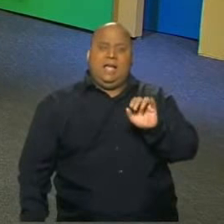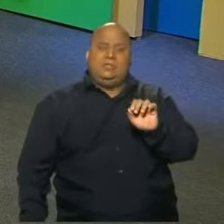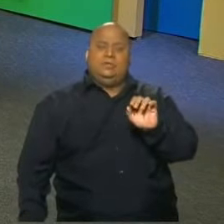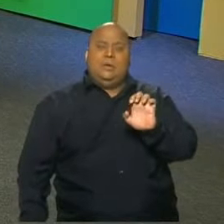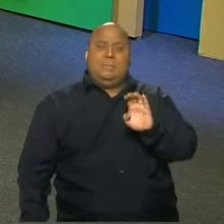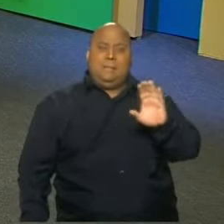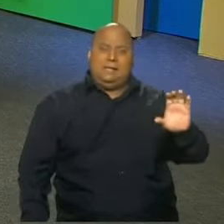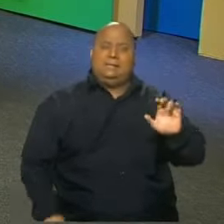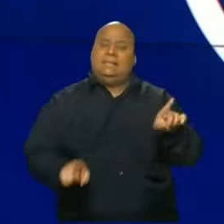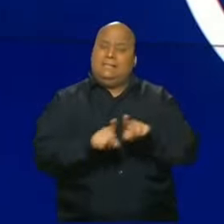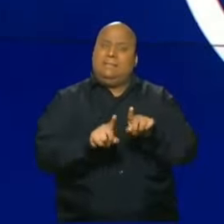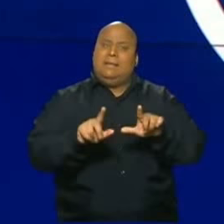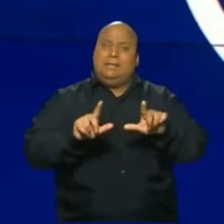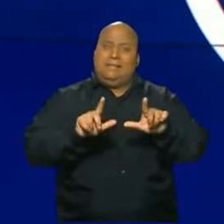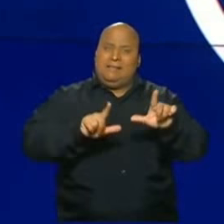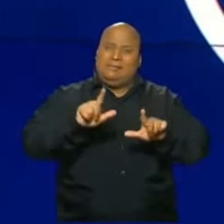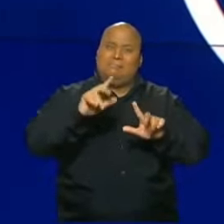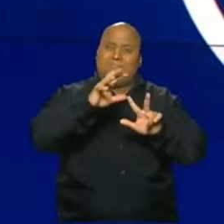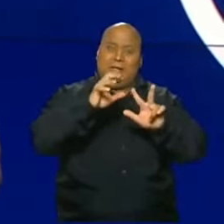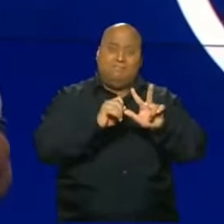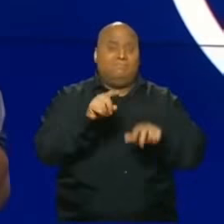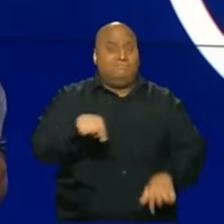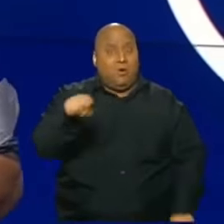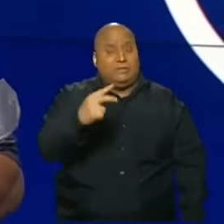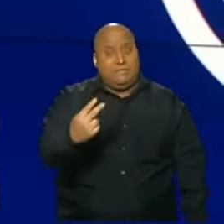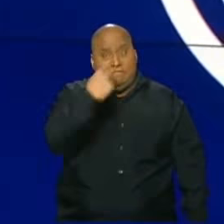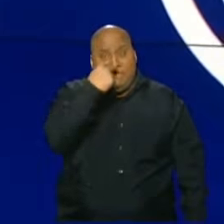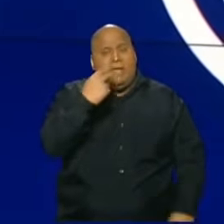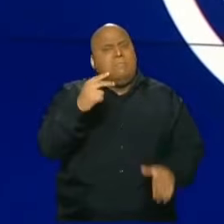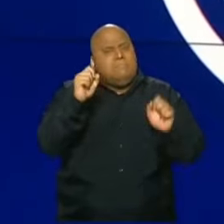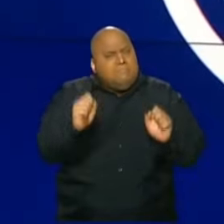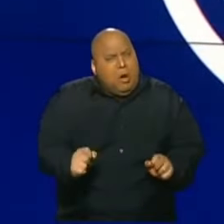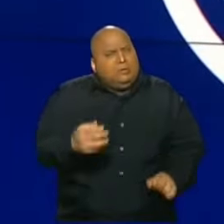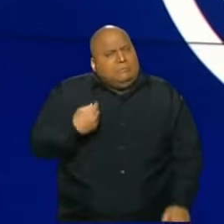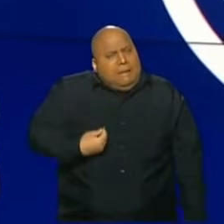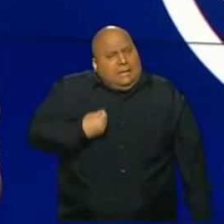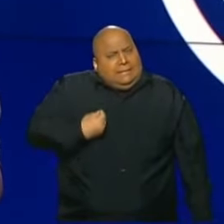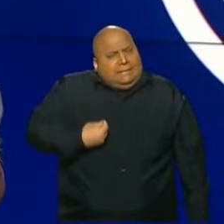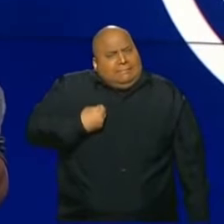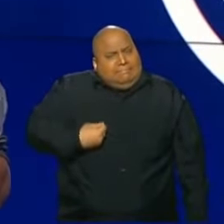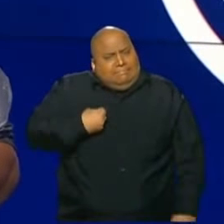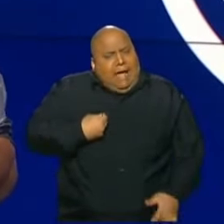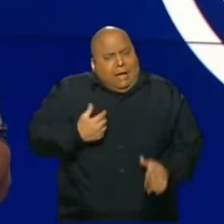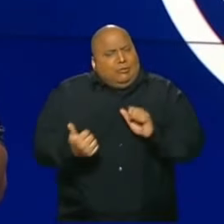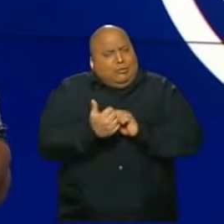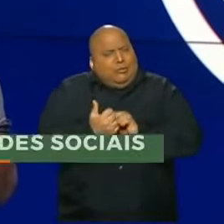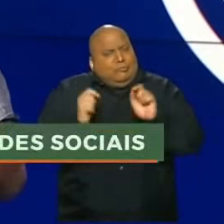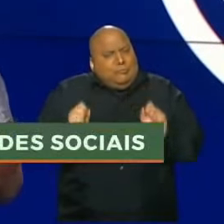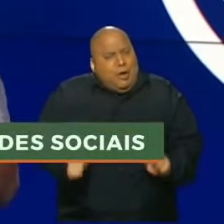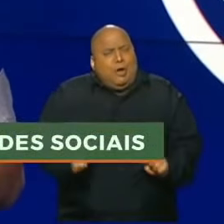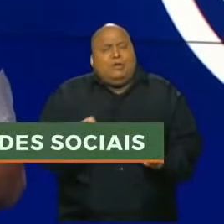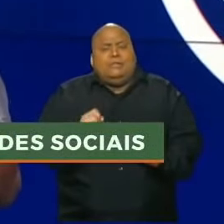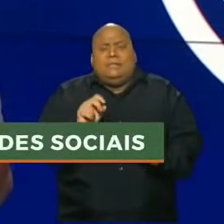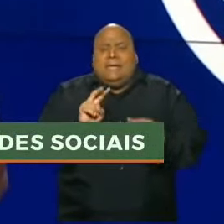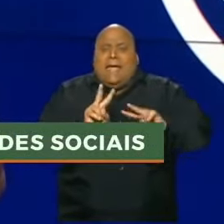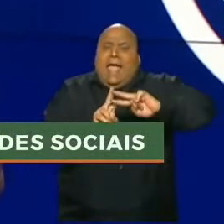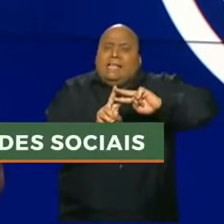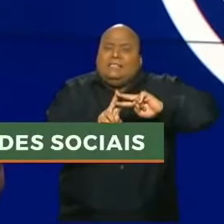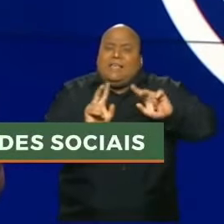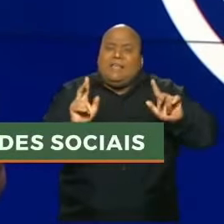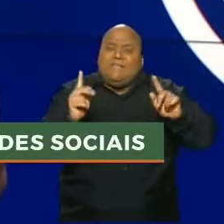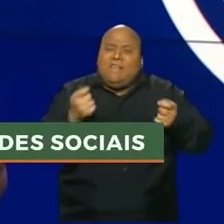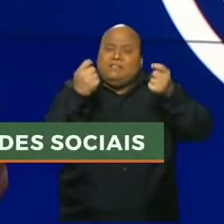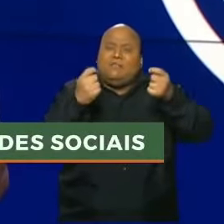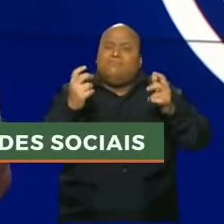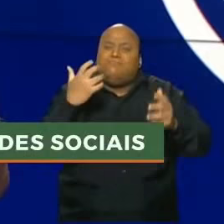TV Brasil Play. Isso, e você aí de casa está super convidado para participar também do programa com a gente. Só colocar a hashtag Festival